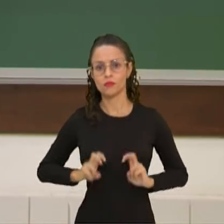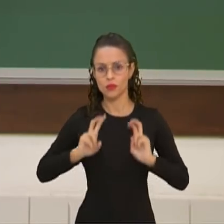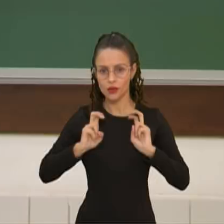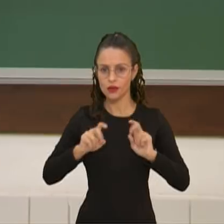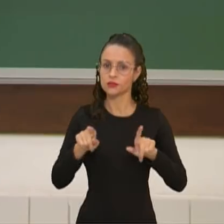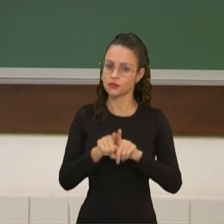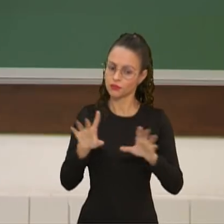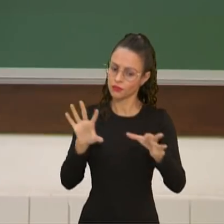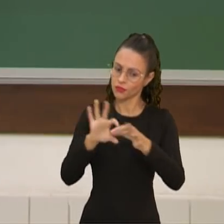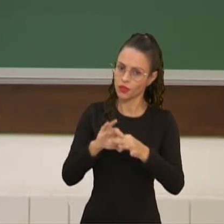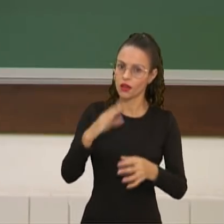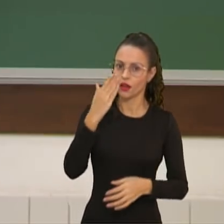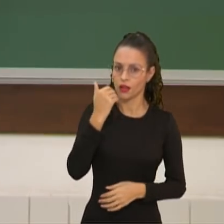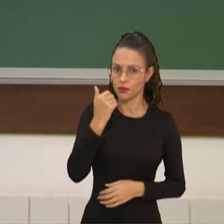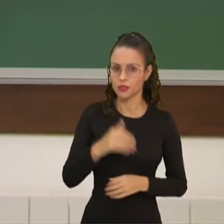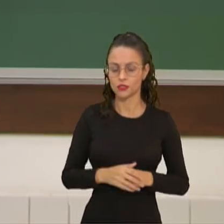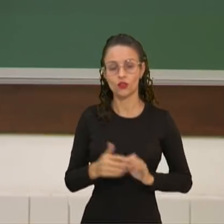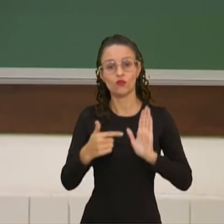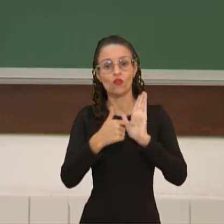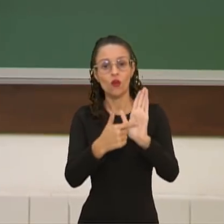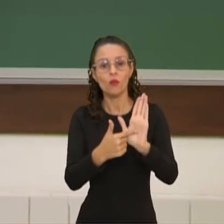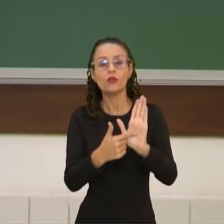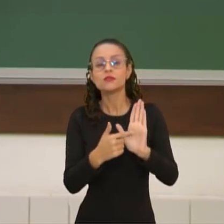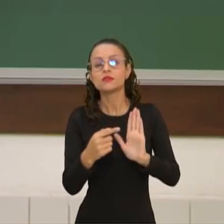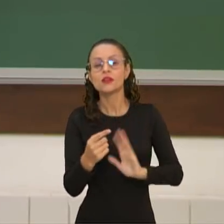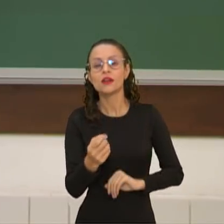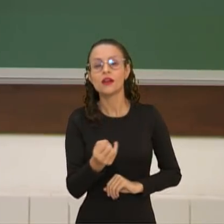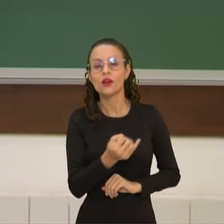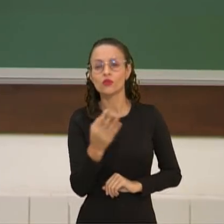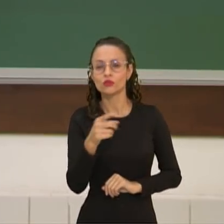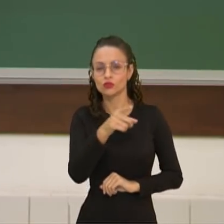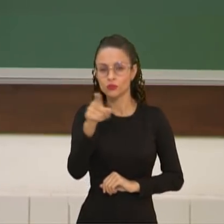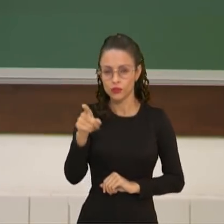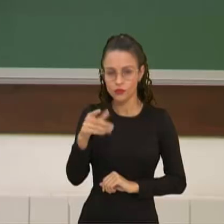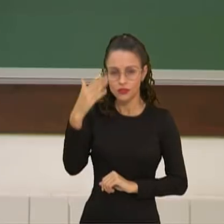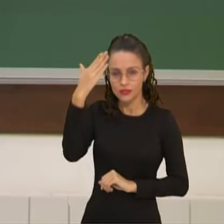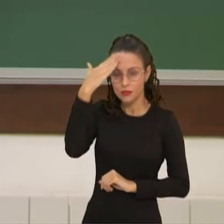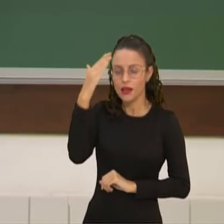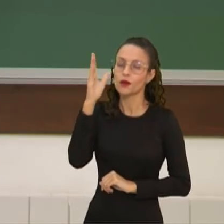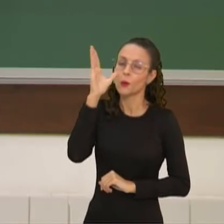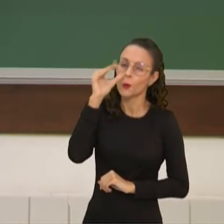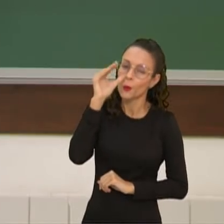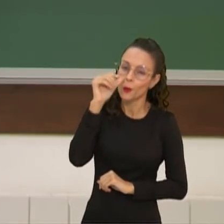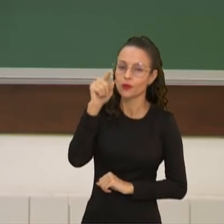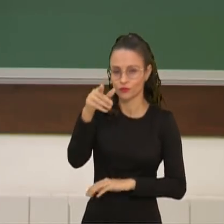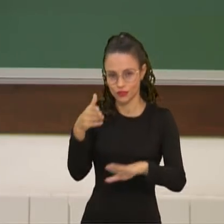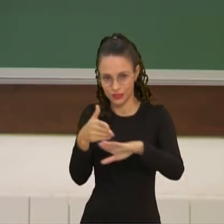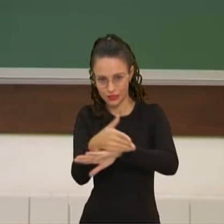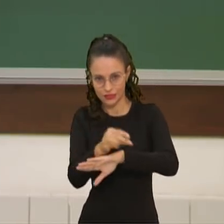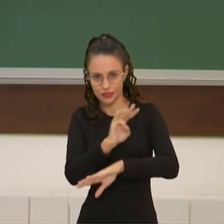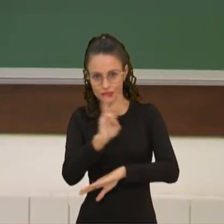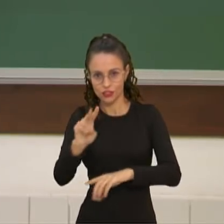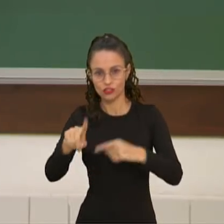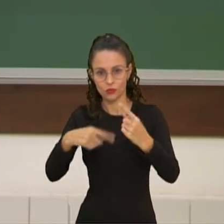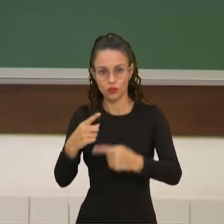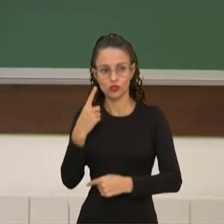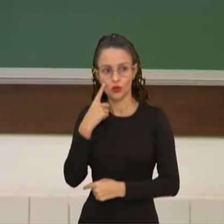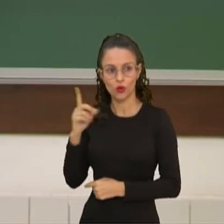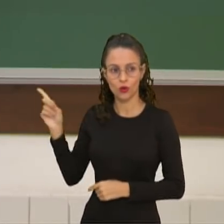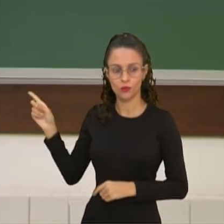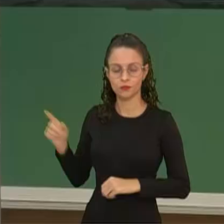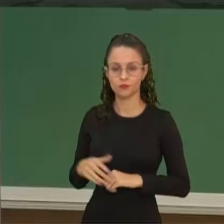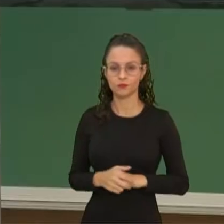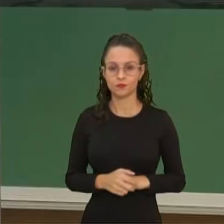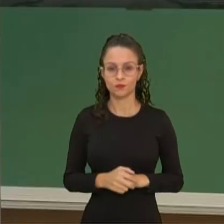a alimentação. Então, eu trouxe aqui só para você, né, ficar aí com curiosidade para acessar lá depois. Olha só,